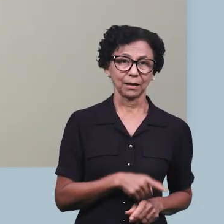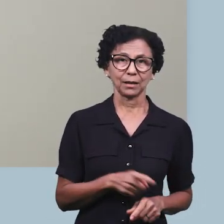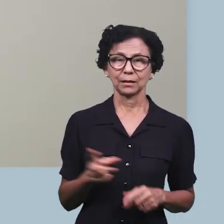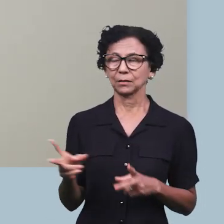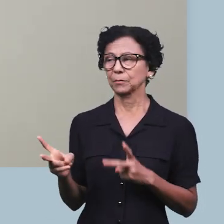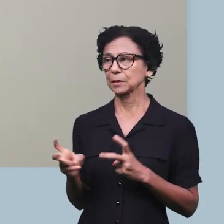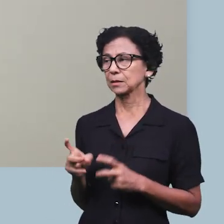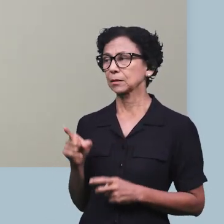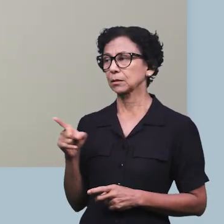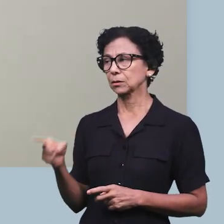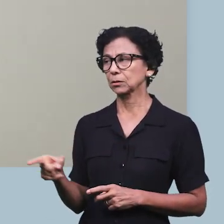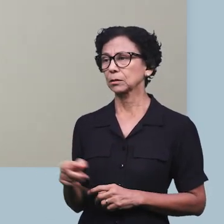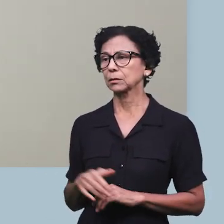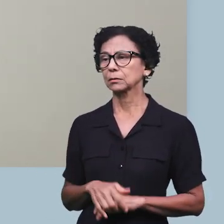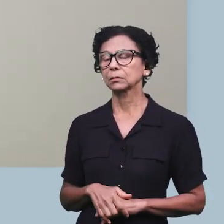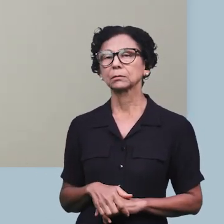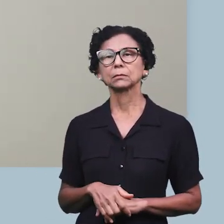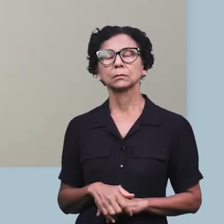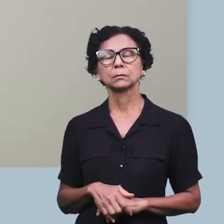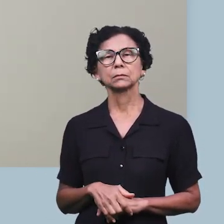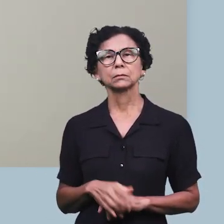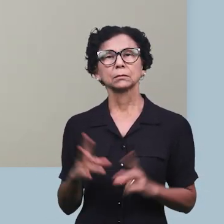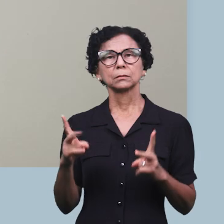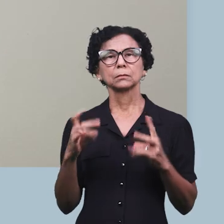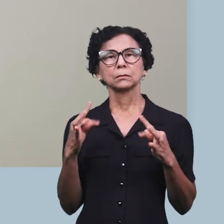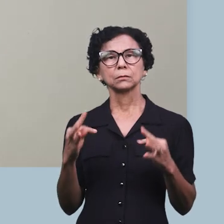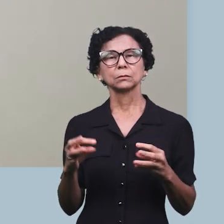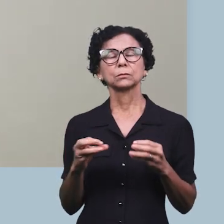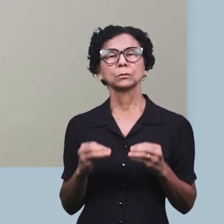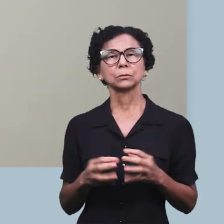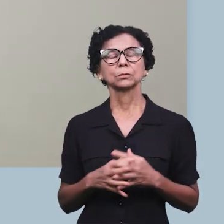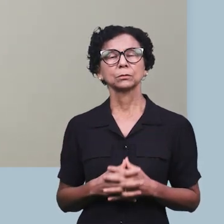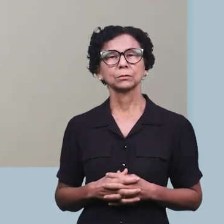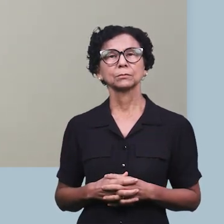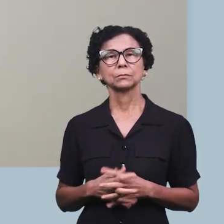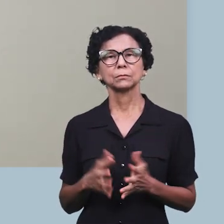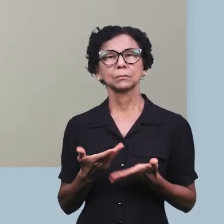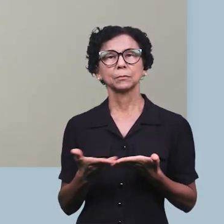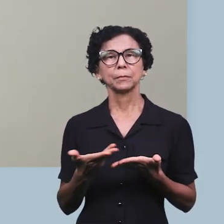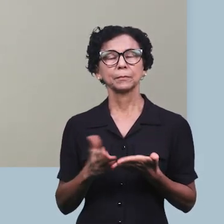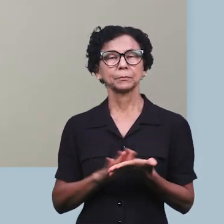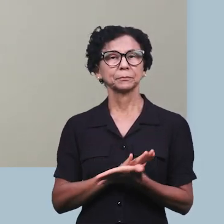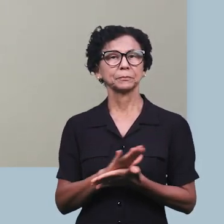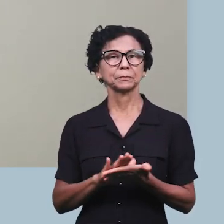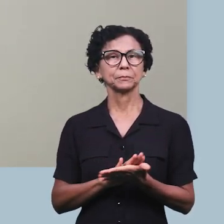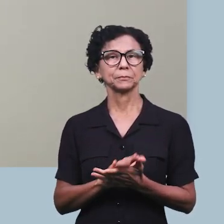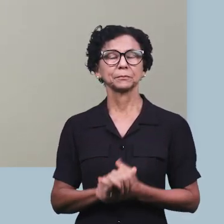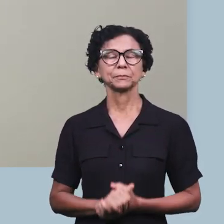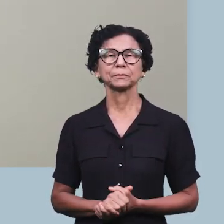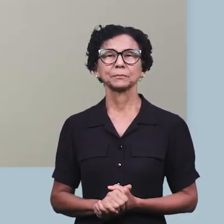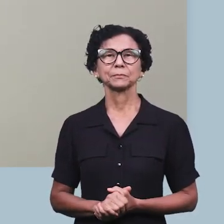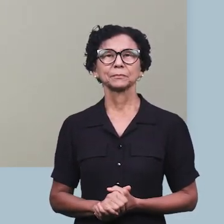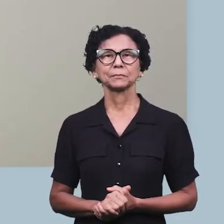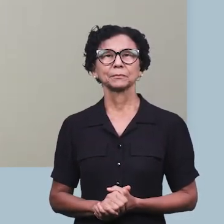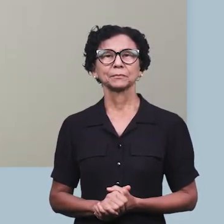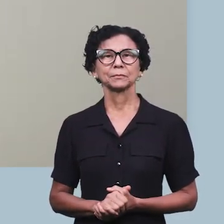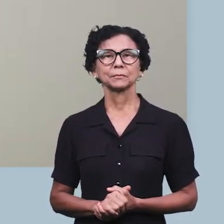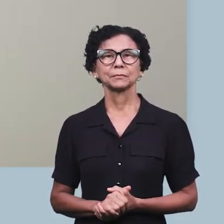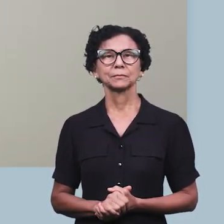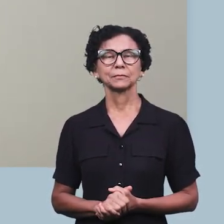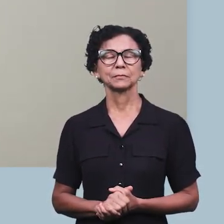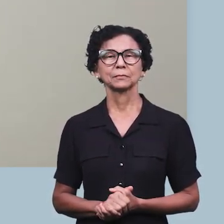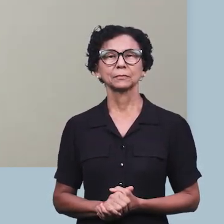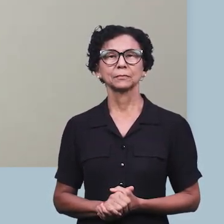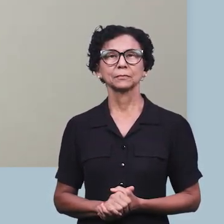vai começar a perceber que você está ciente, que você está percebendo tudo, está observando tudo, que nada também está passando desapercebido, tá